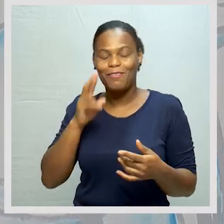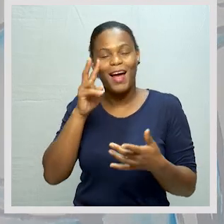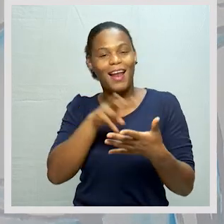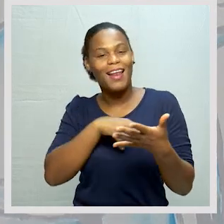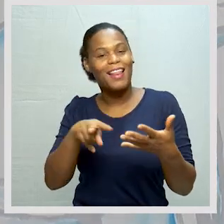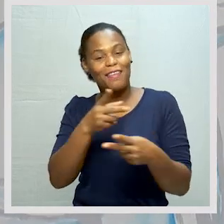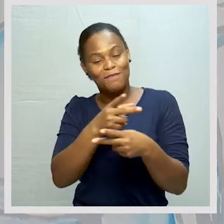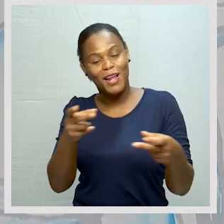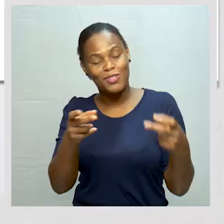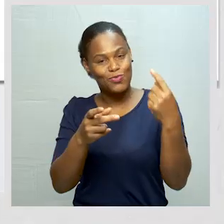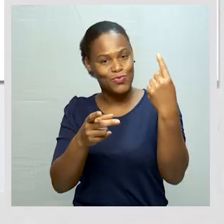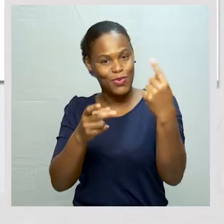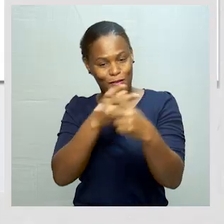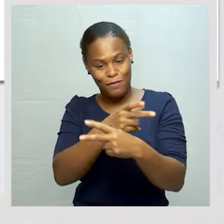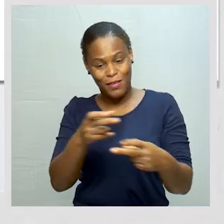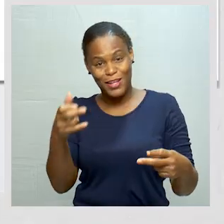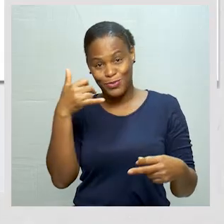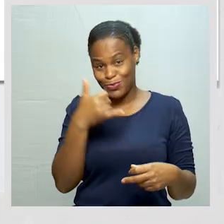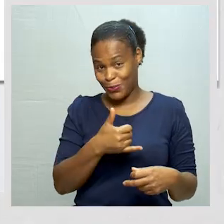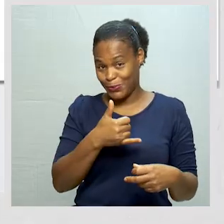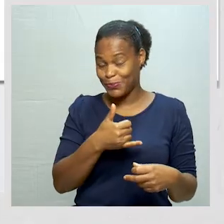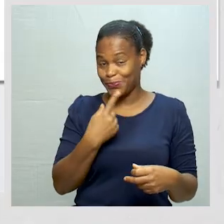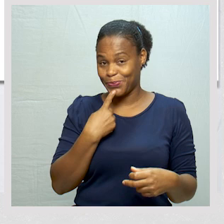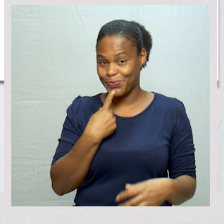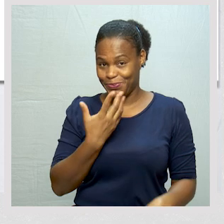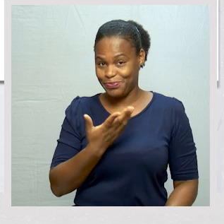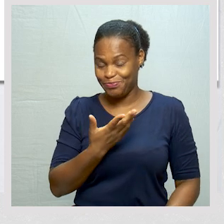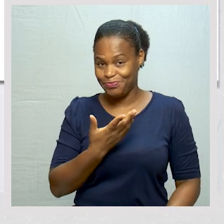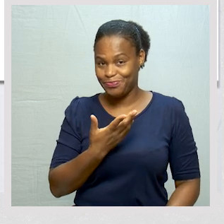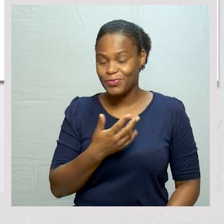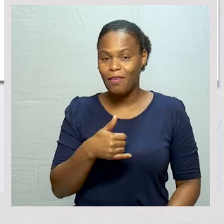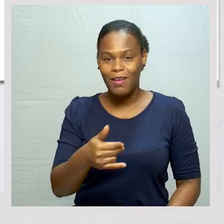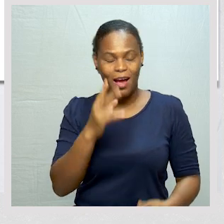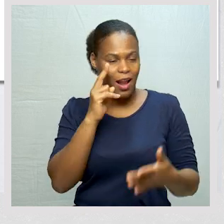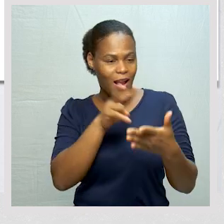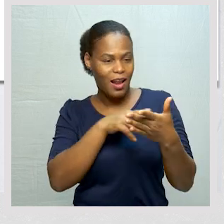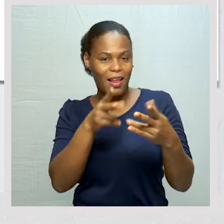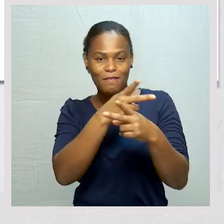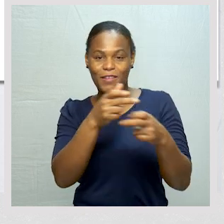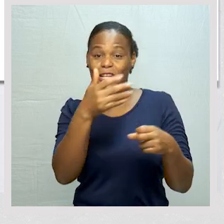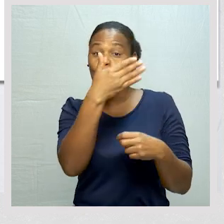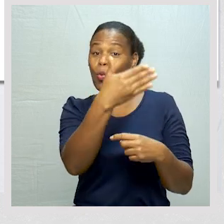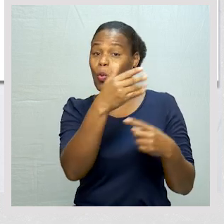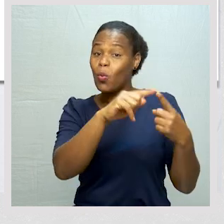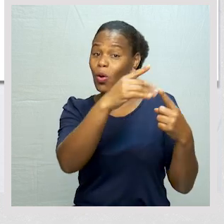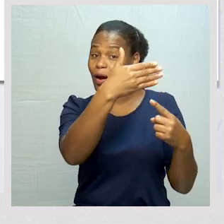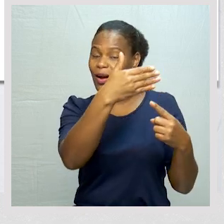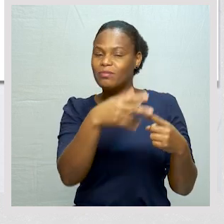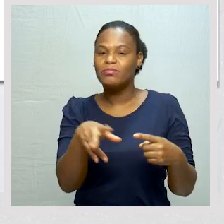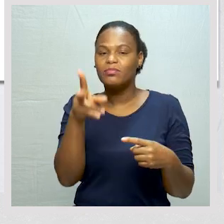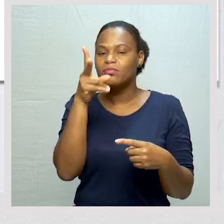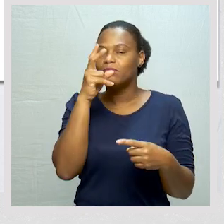ler as 2 frases que temos aqui. Temos a frase 1 e temos a frase 2. Vamos ler a frase 1.